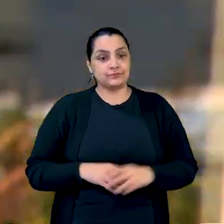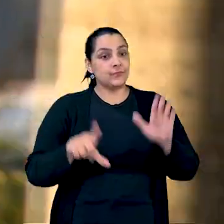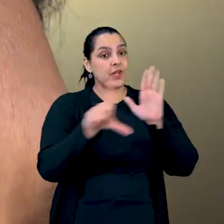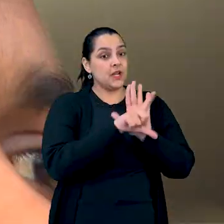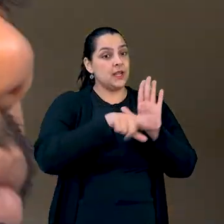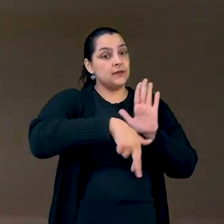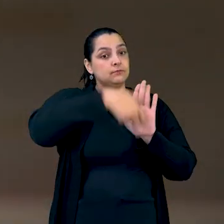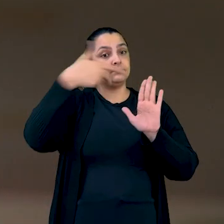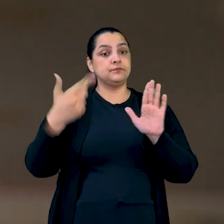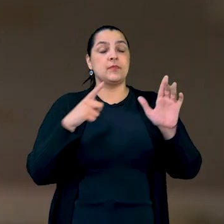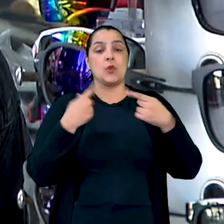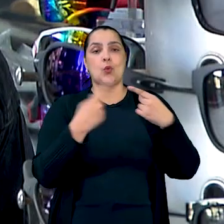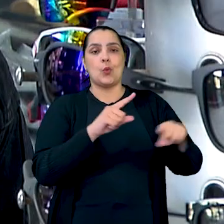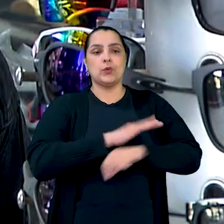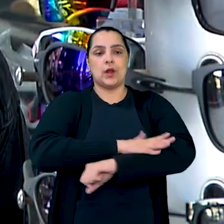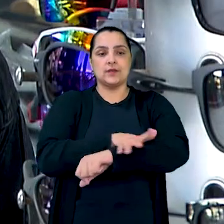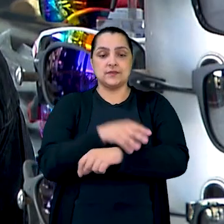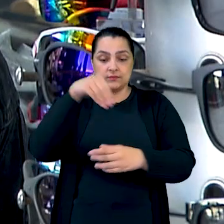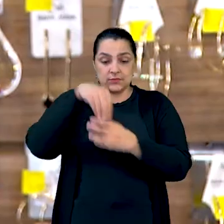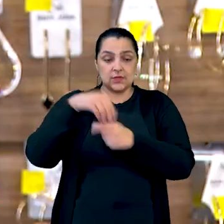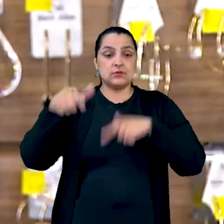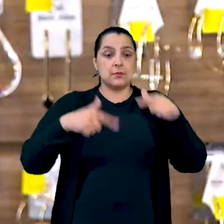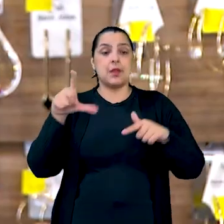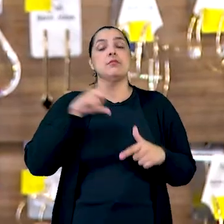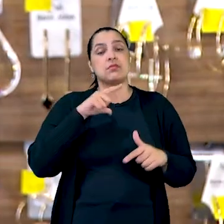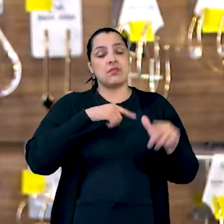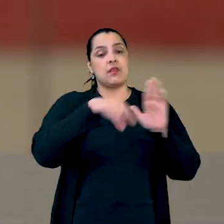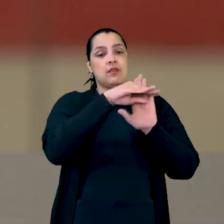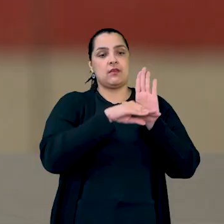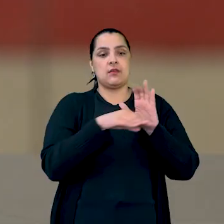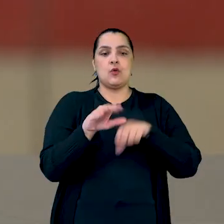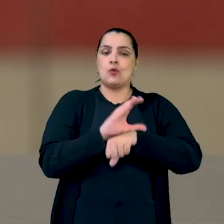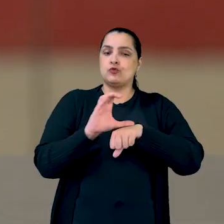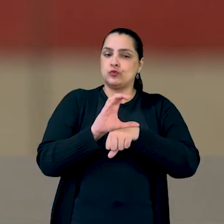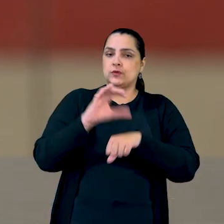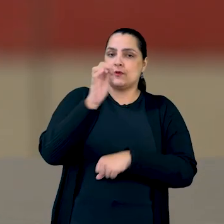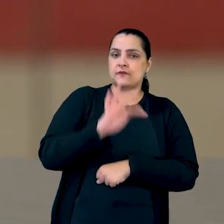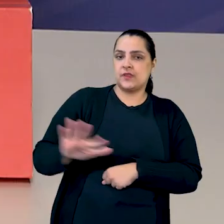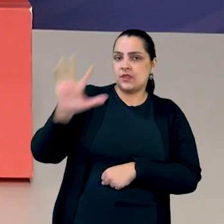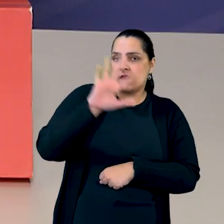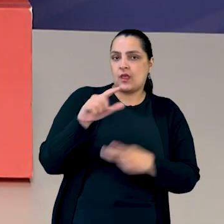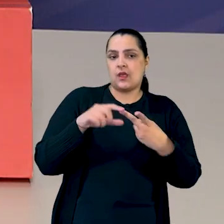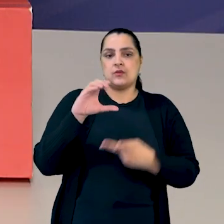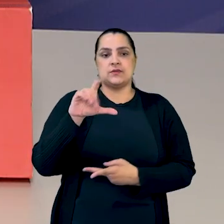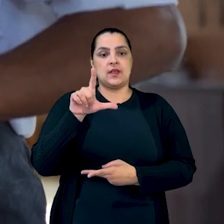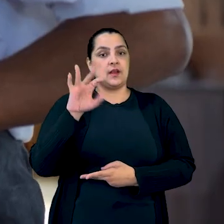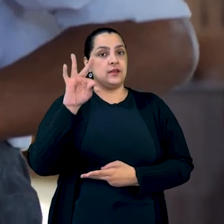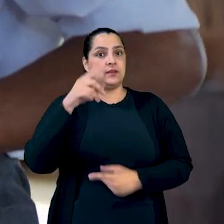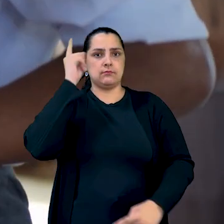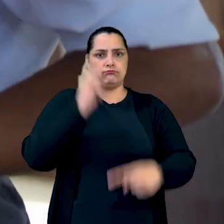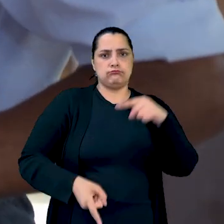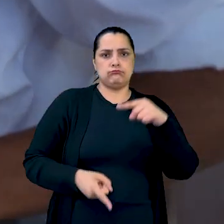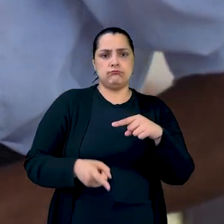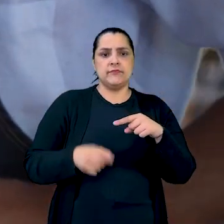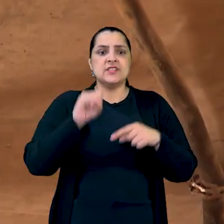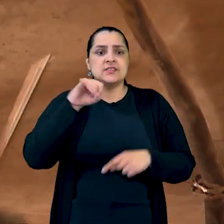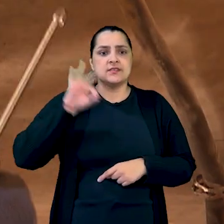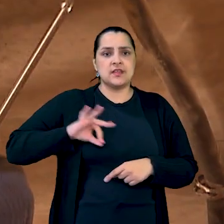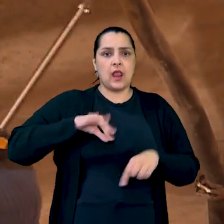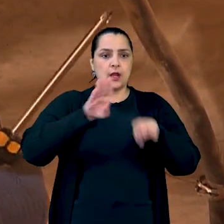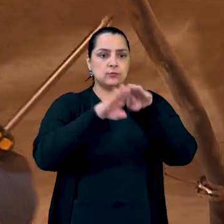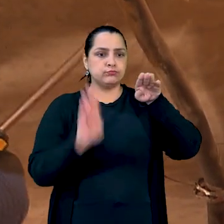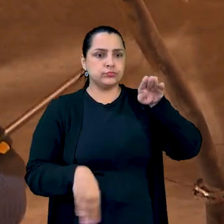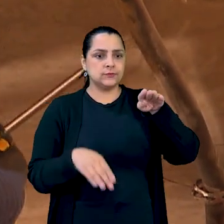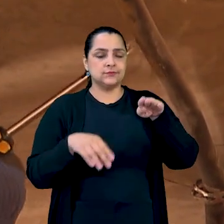diversas leis abordam o combate ao racismo no ambiente de trabalho. A Constituição Federal e a CLT proíbem qualquer